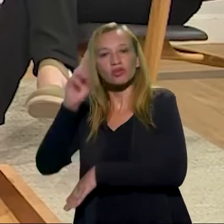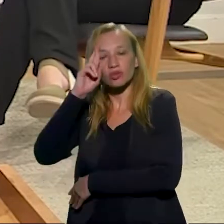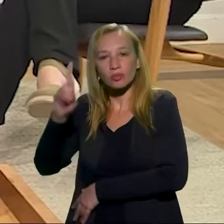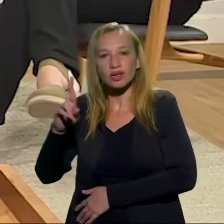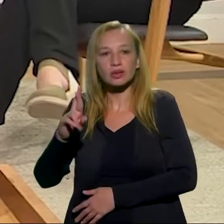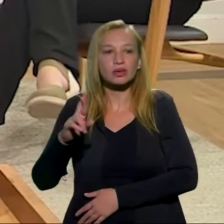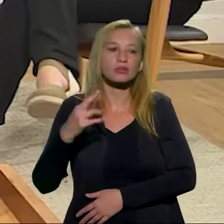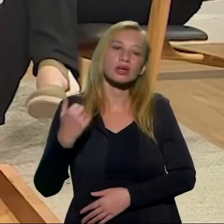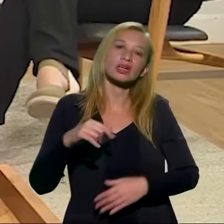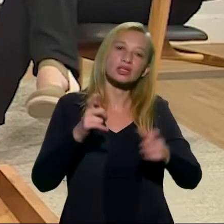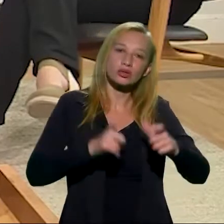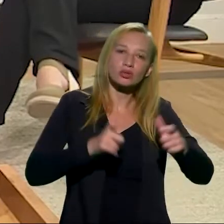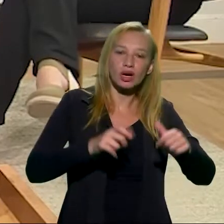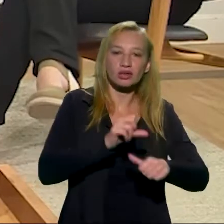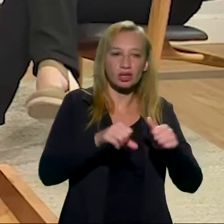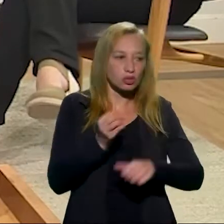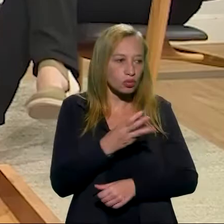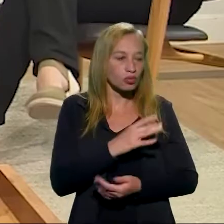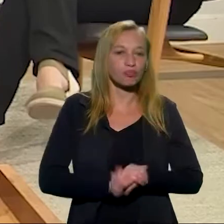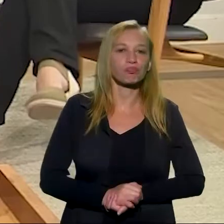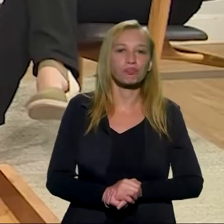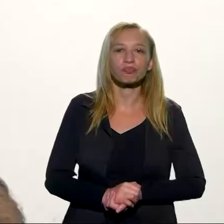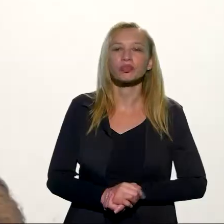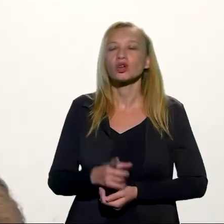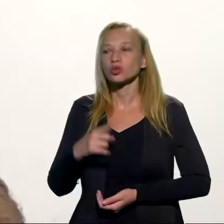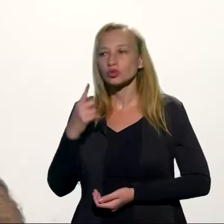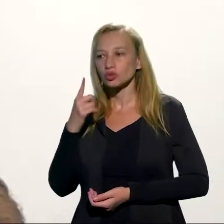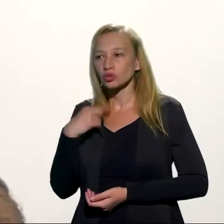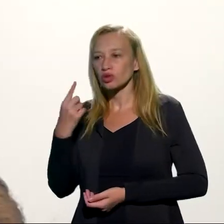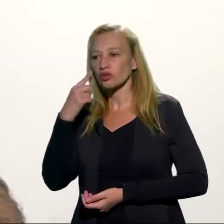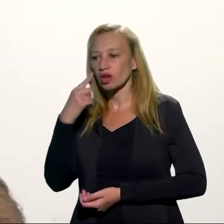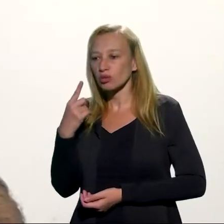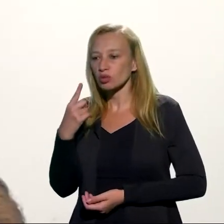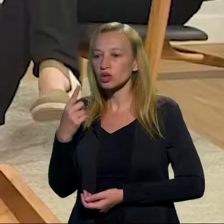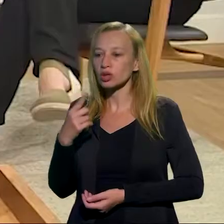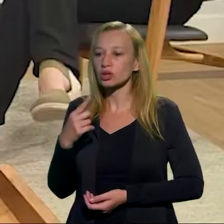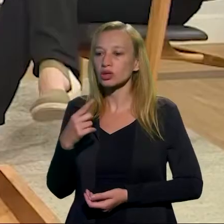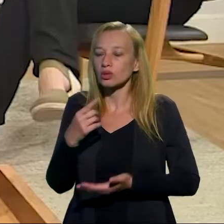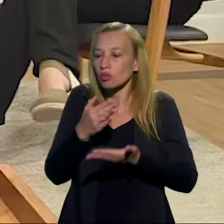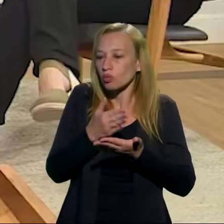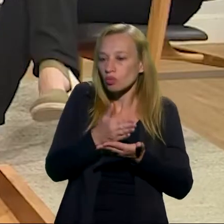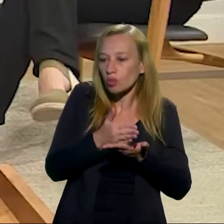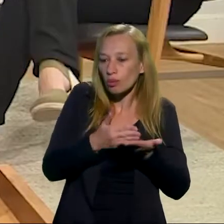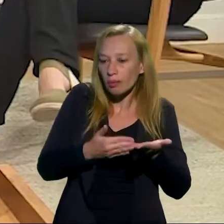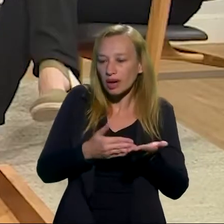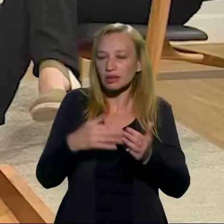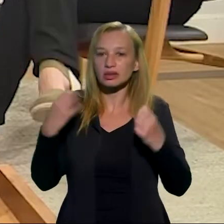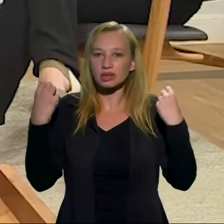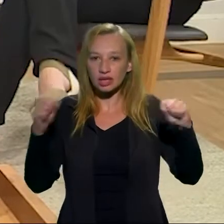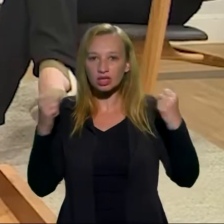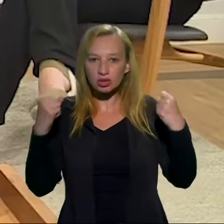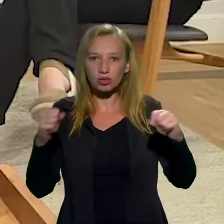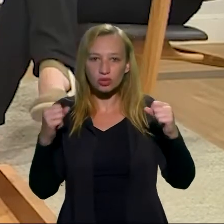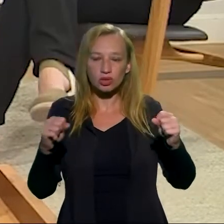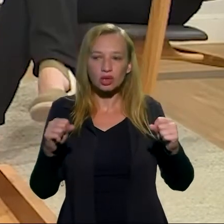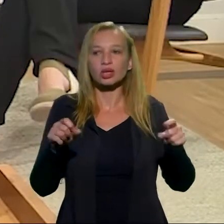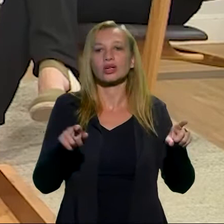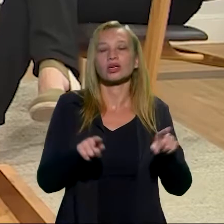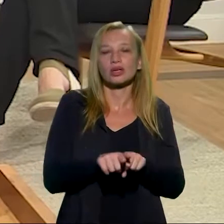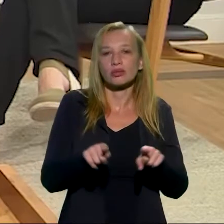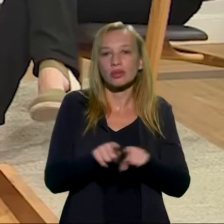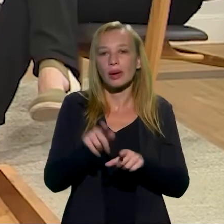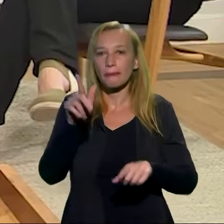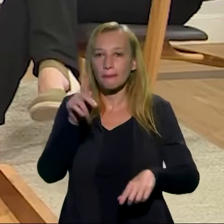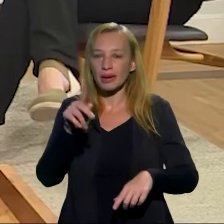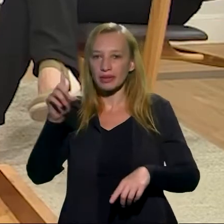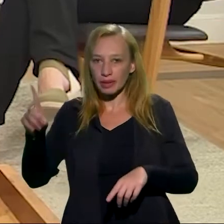os empresários para esse cenário de inovação. A gente vê que uma parte relevante das indústrias, ela investe também em